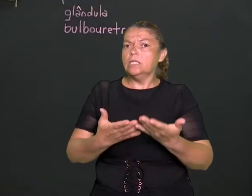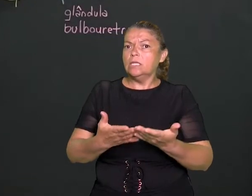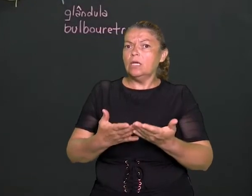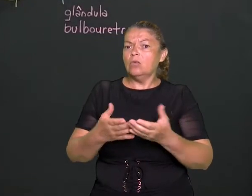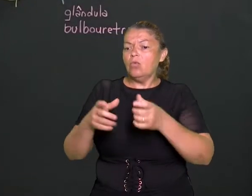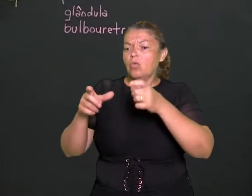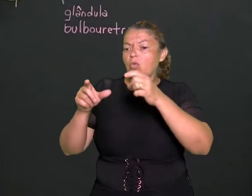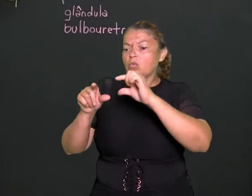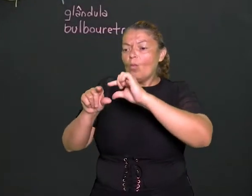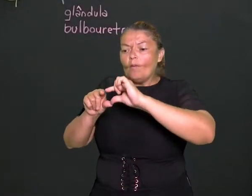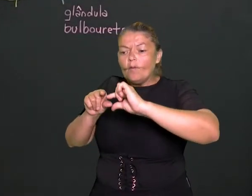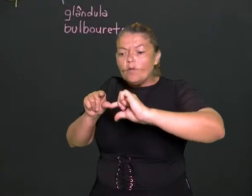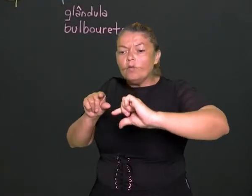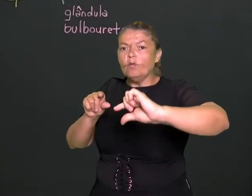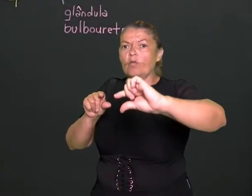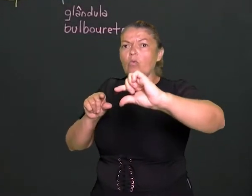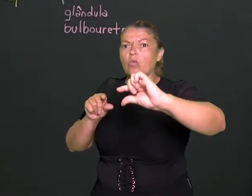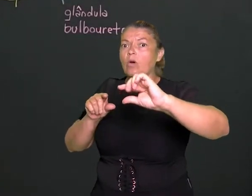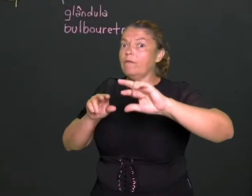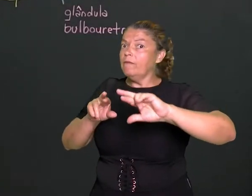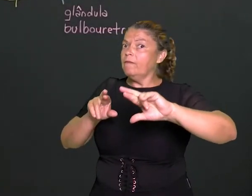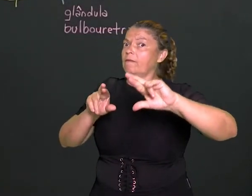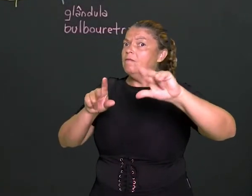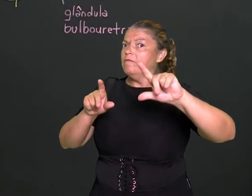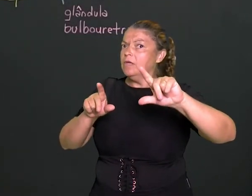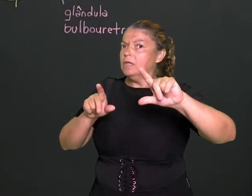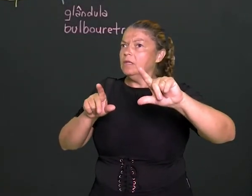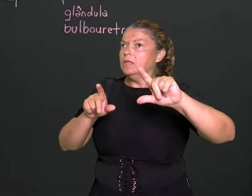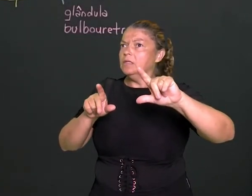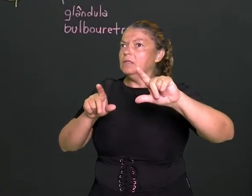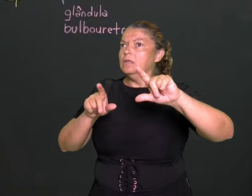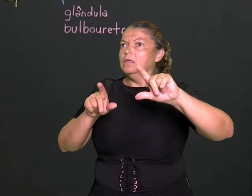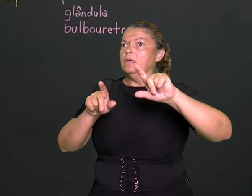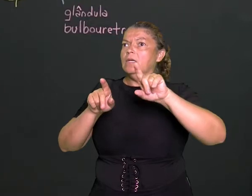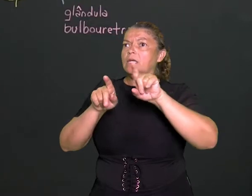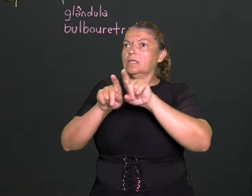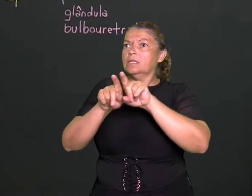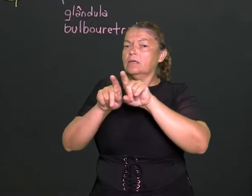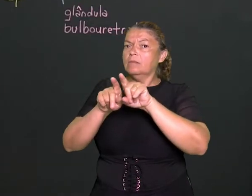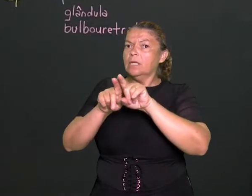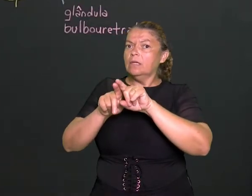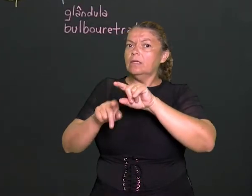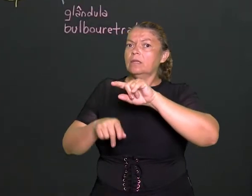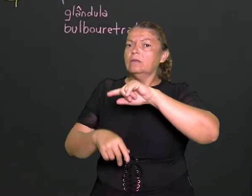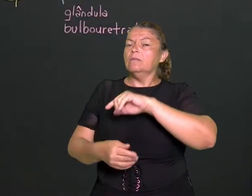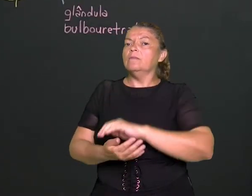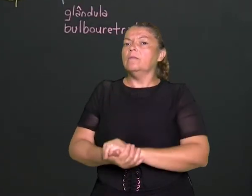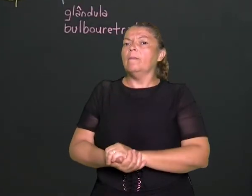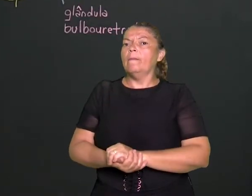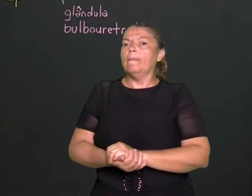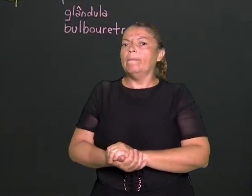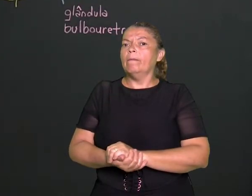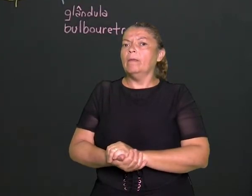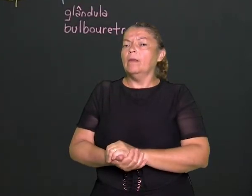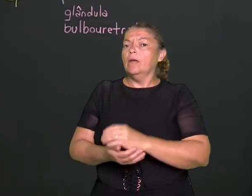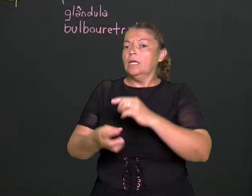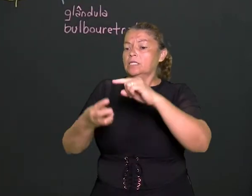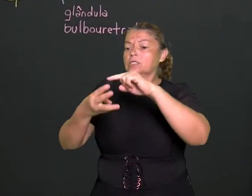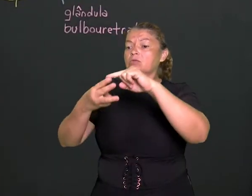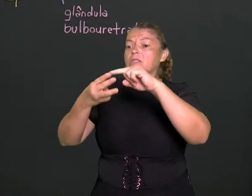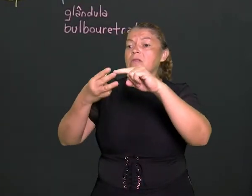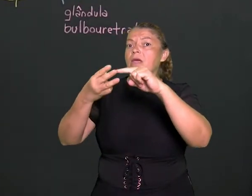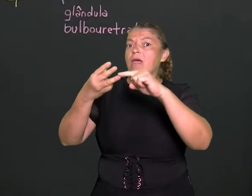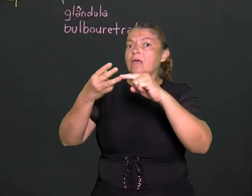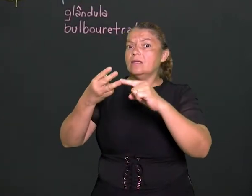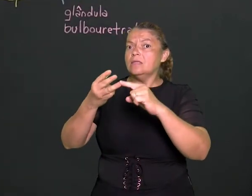canal deferente. Esse canal, repare, esses espermatozoides eles estão passando aqui, eles vão passando e eles passam por